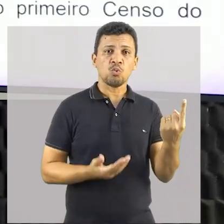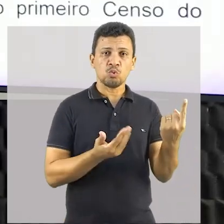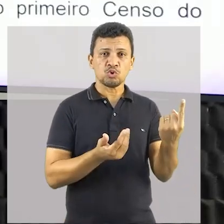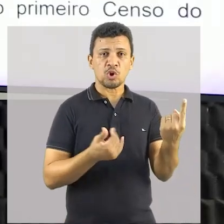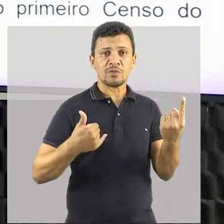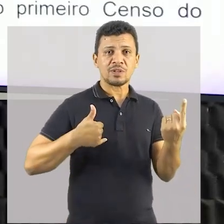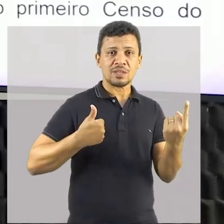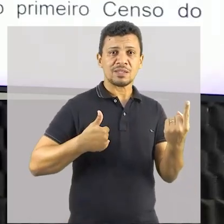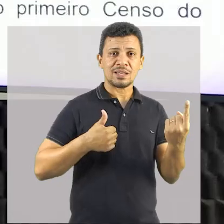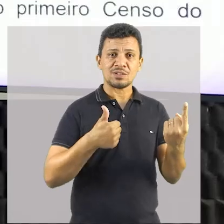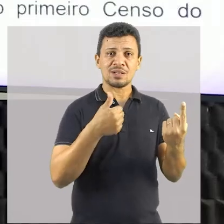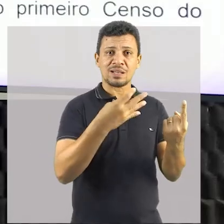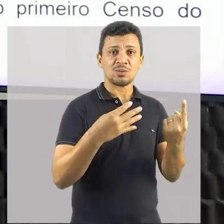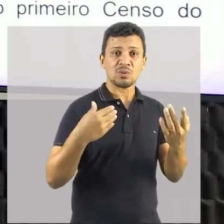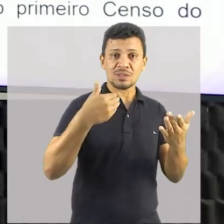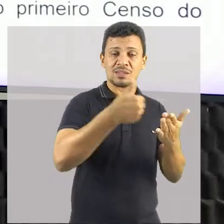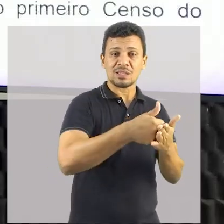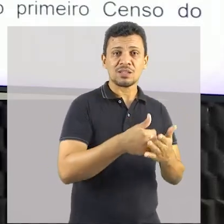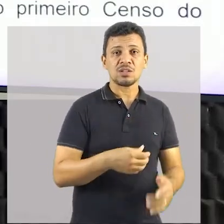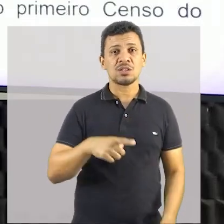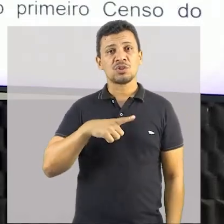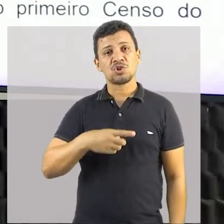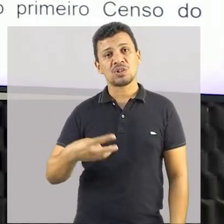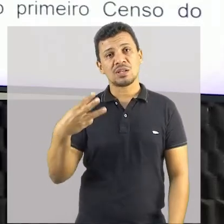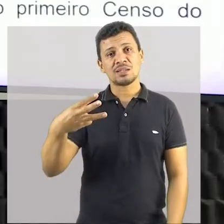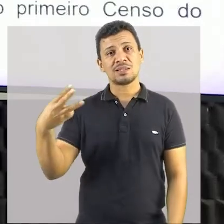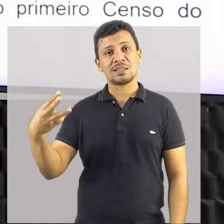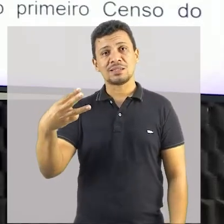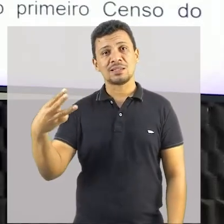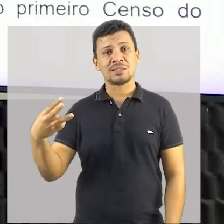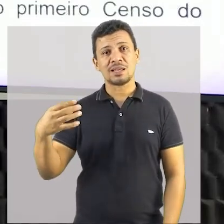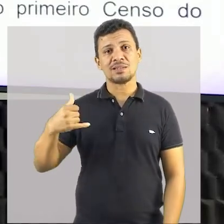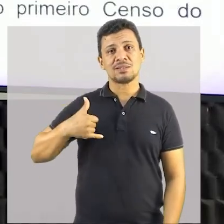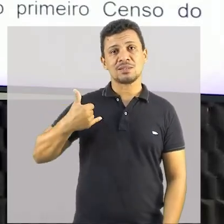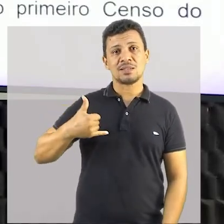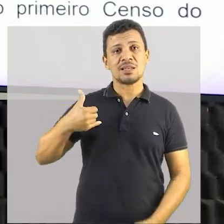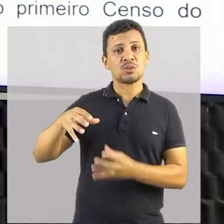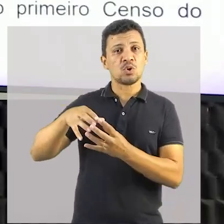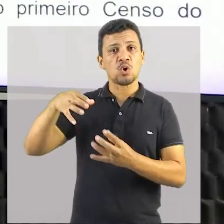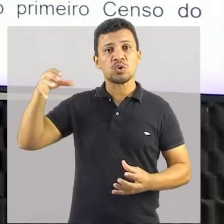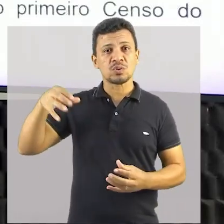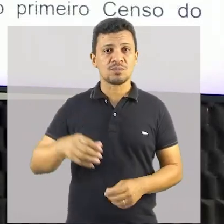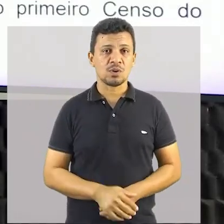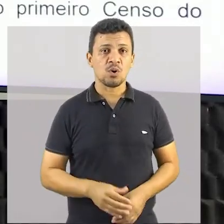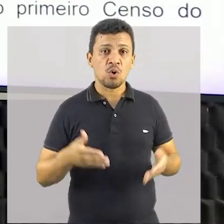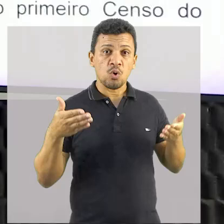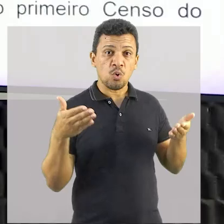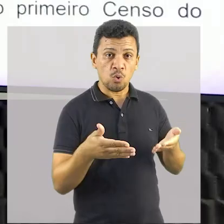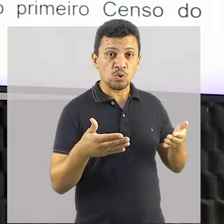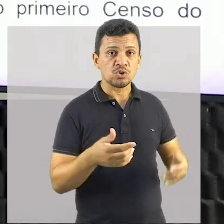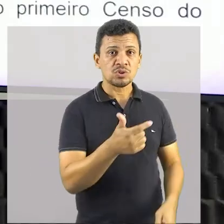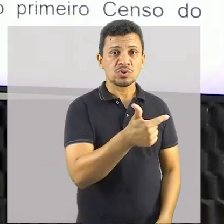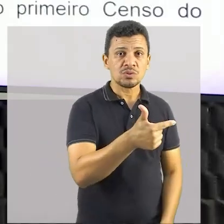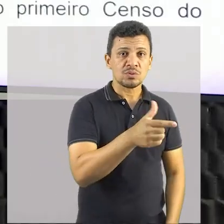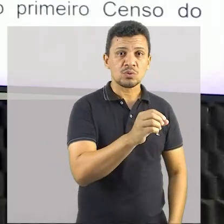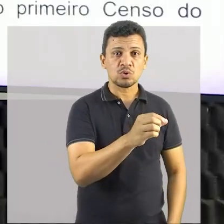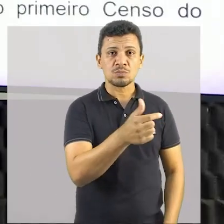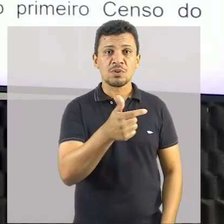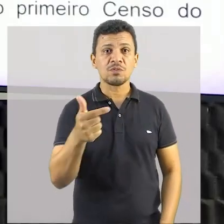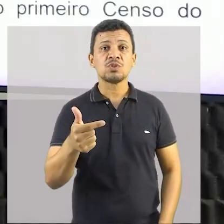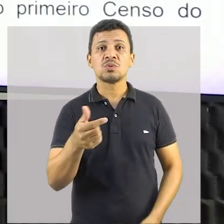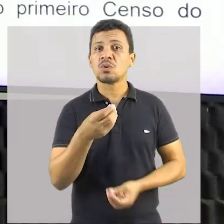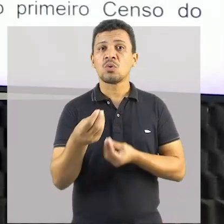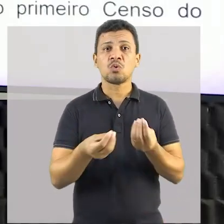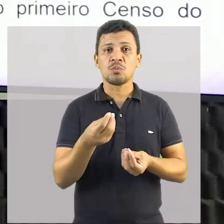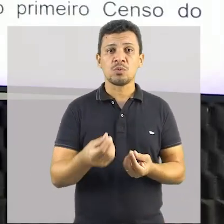14 anos, nós tínhamos 33 idosos. Hoje, 2022, apenas 12 anos depois, essa